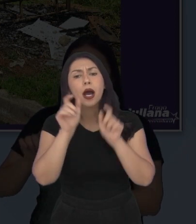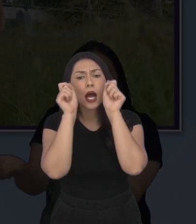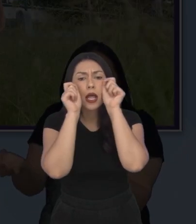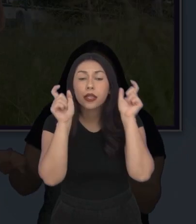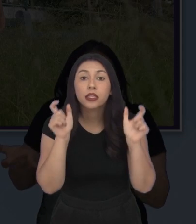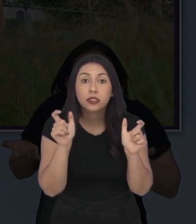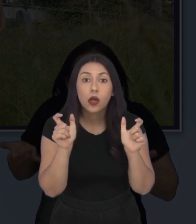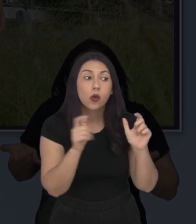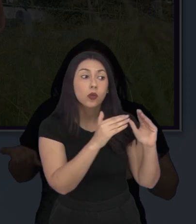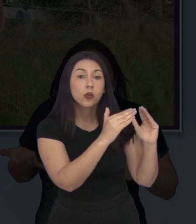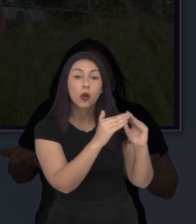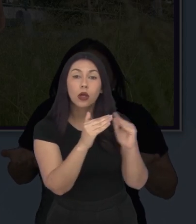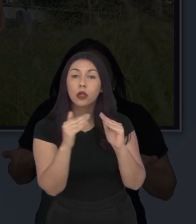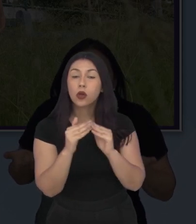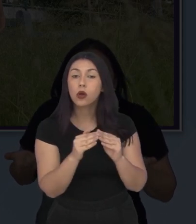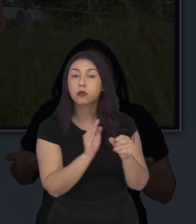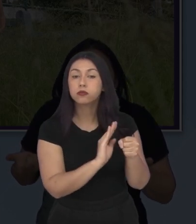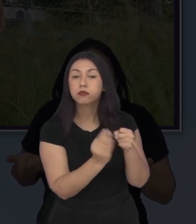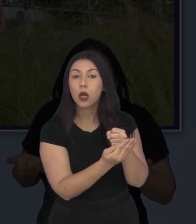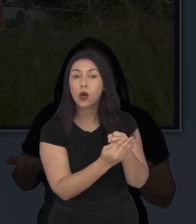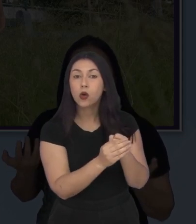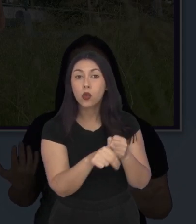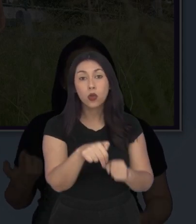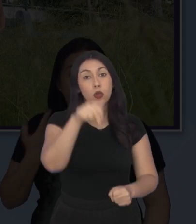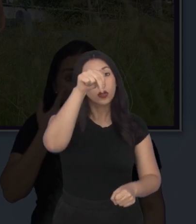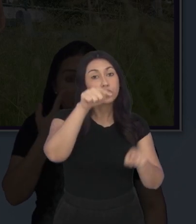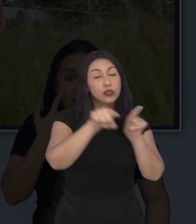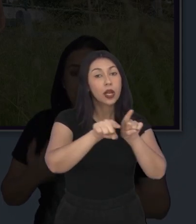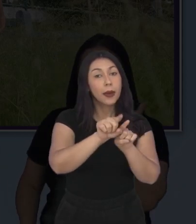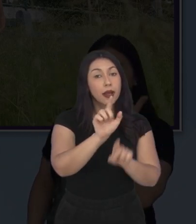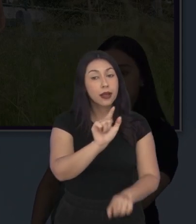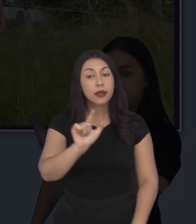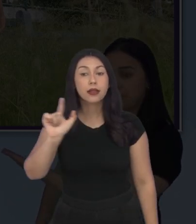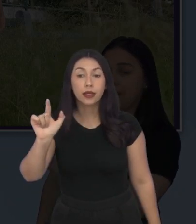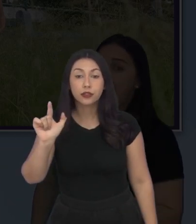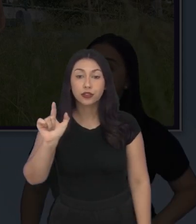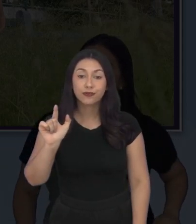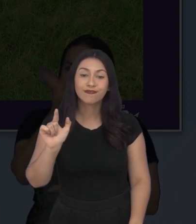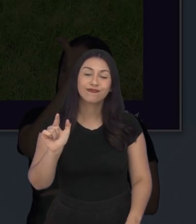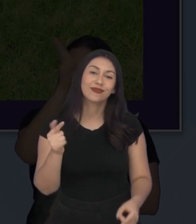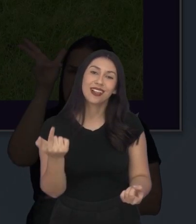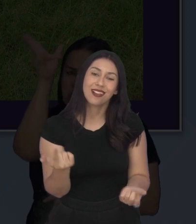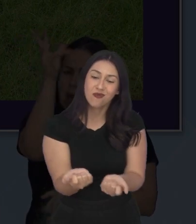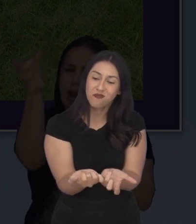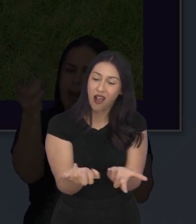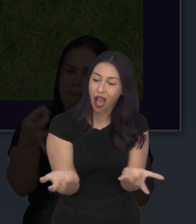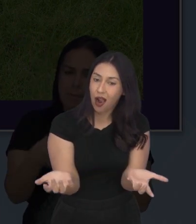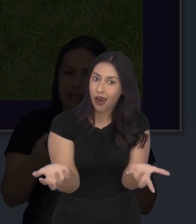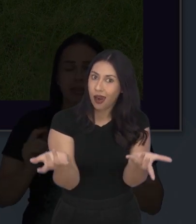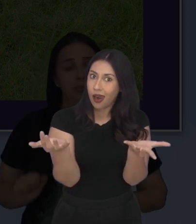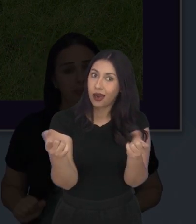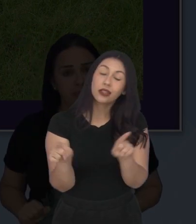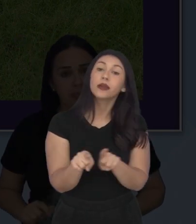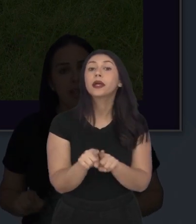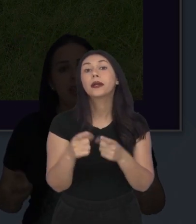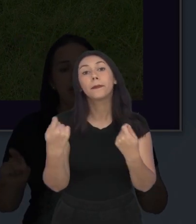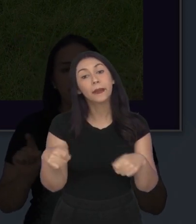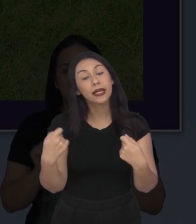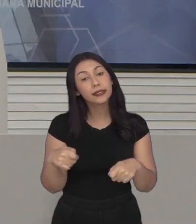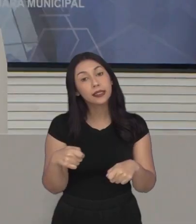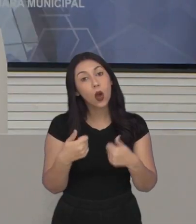Uma outra alternativa para combater a alta no número de casos de dengue é a vacina. Mas aqui em São José dos Campos ela ainda não foi incluída